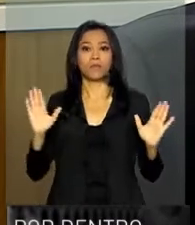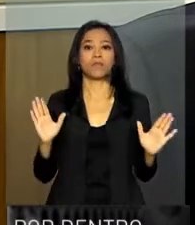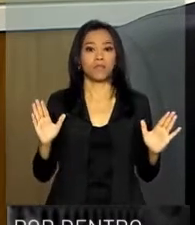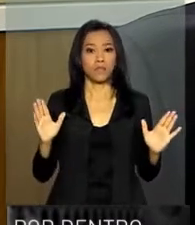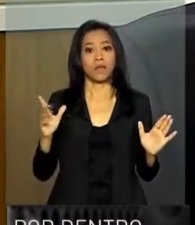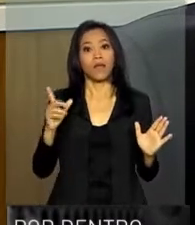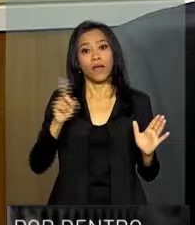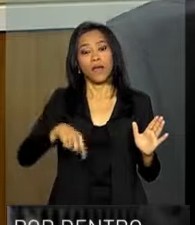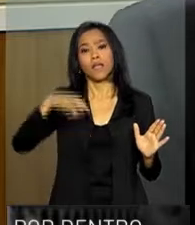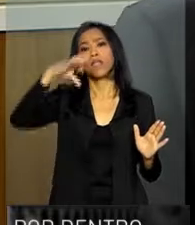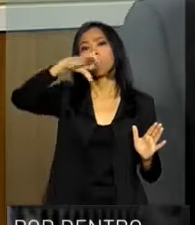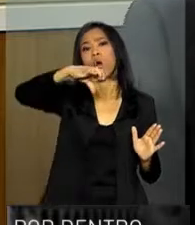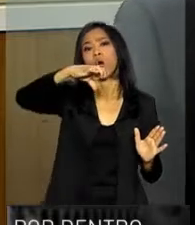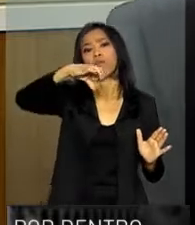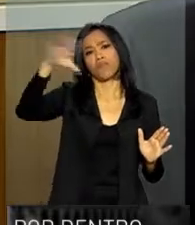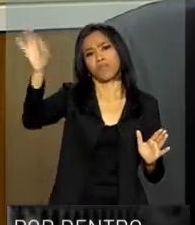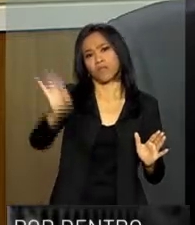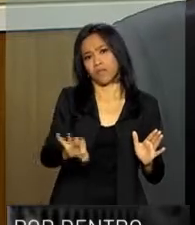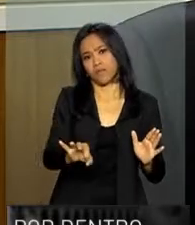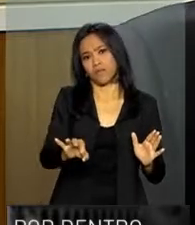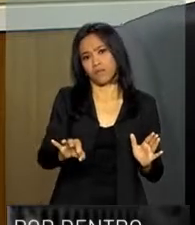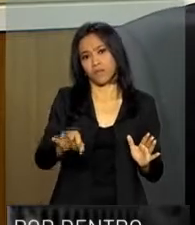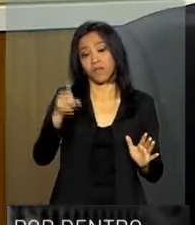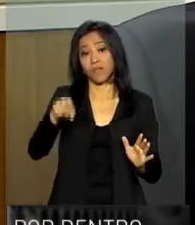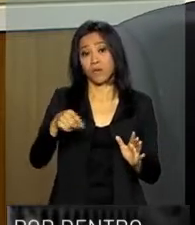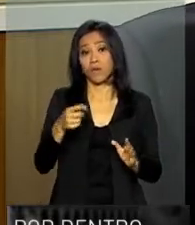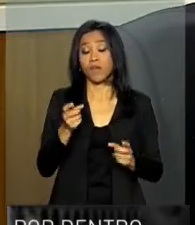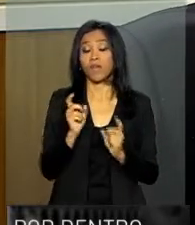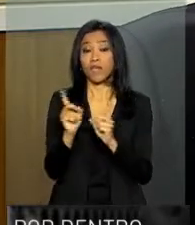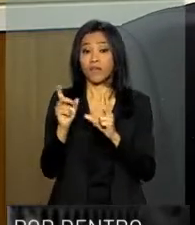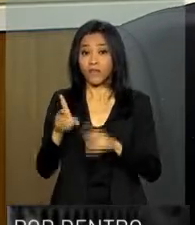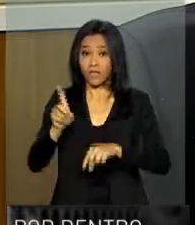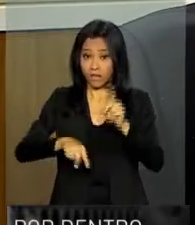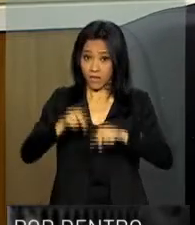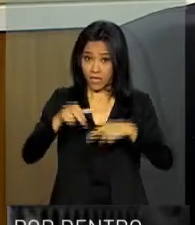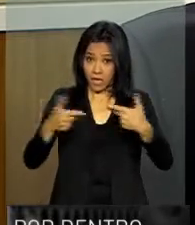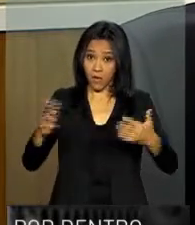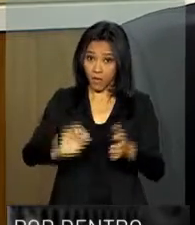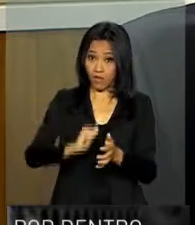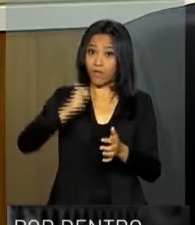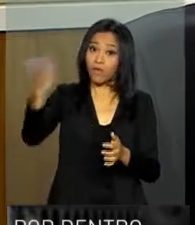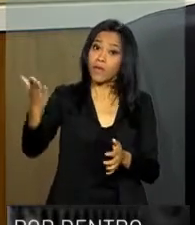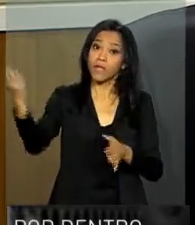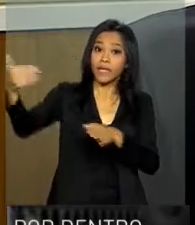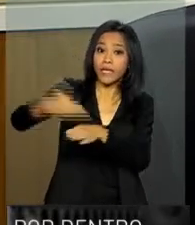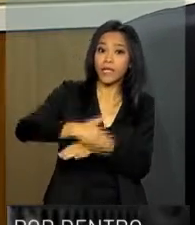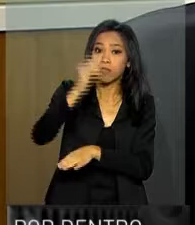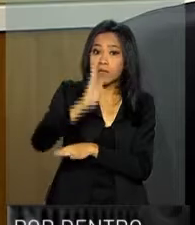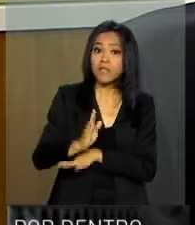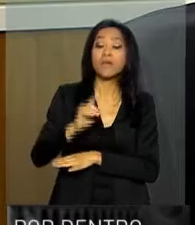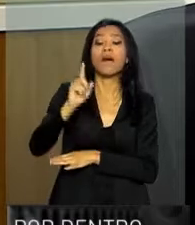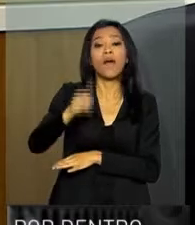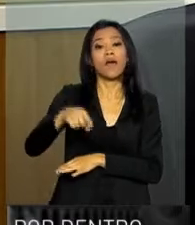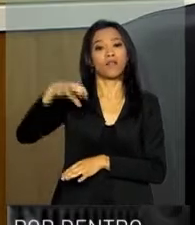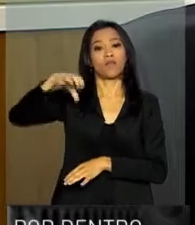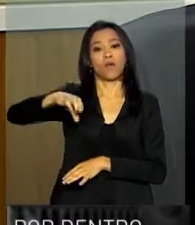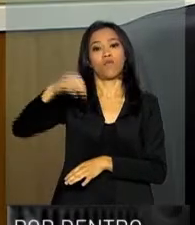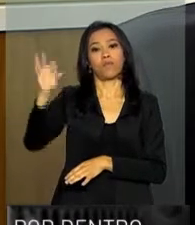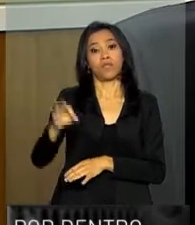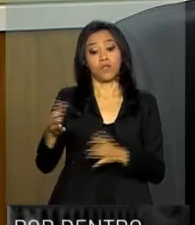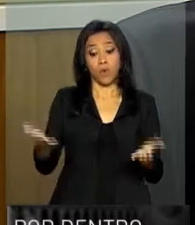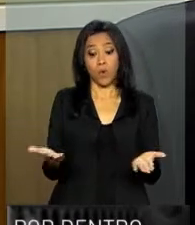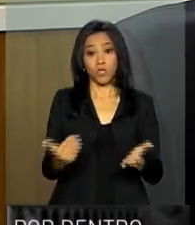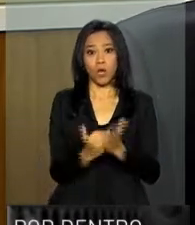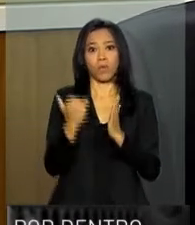9% ou seja a soma das importações e exportações em relação ao produto interno bruto terá apenas 9% hoje nós estamos em